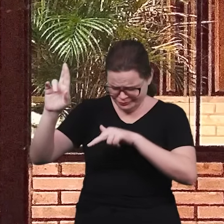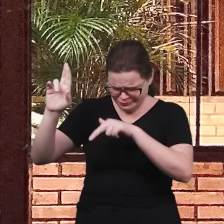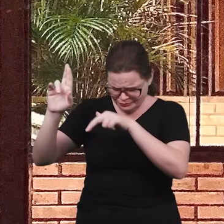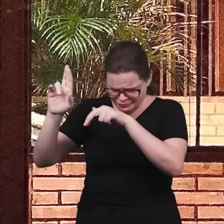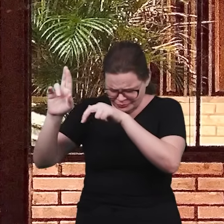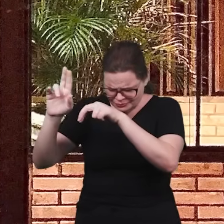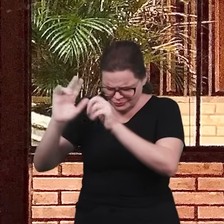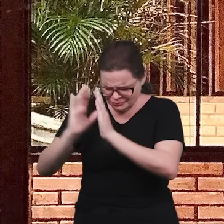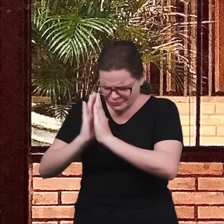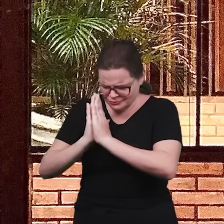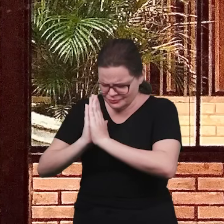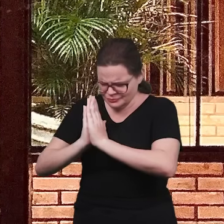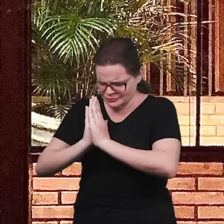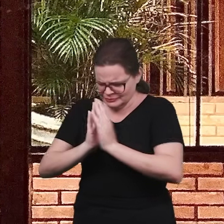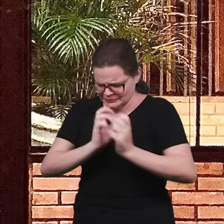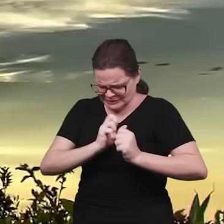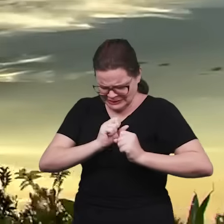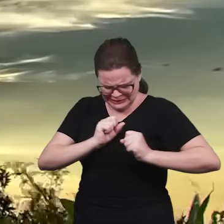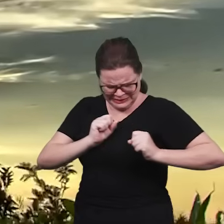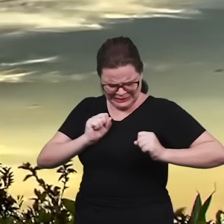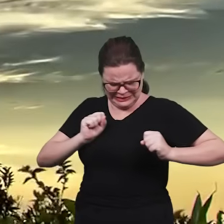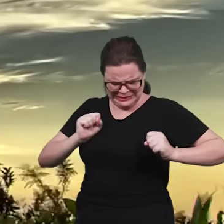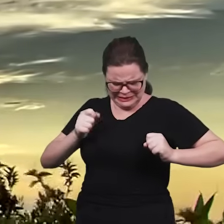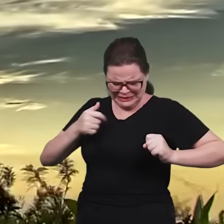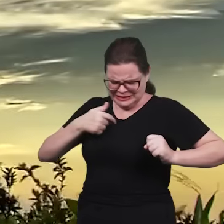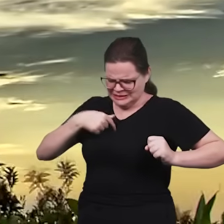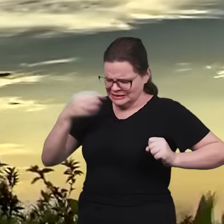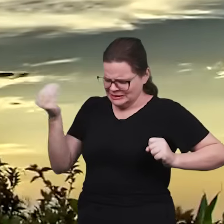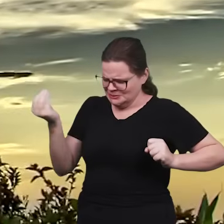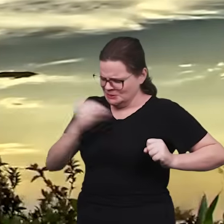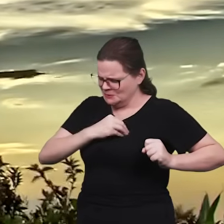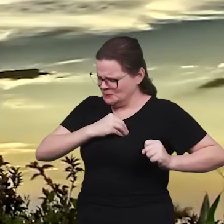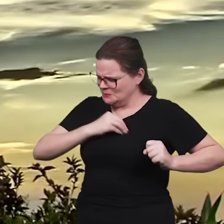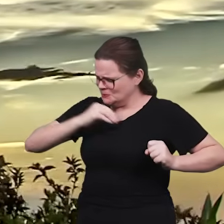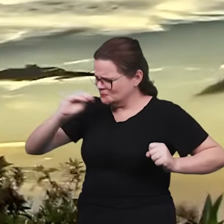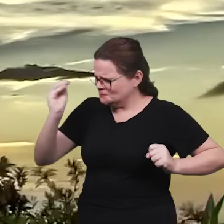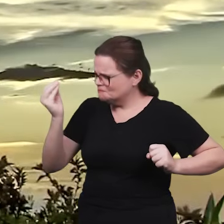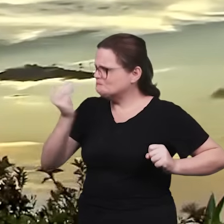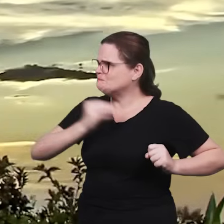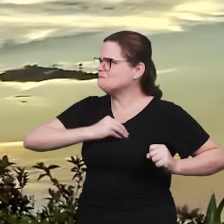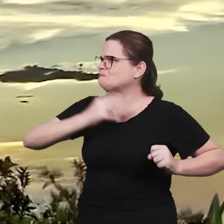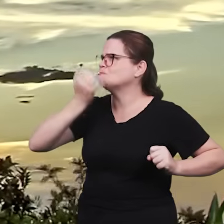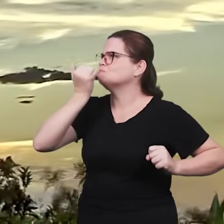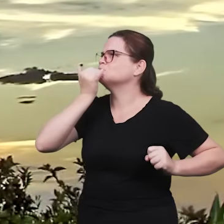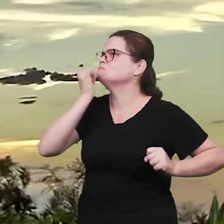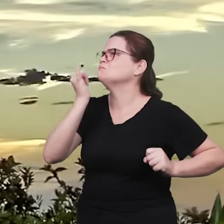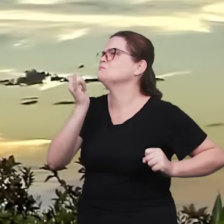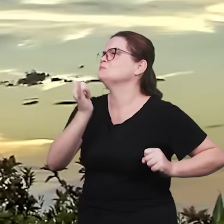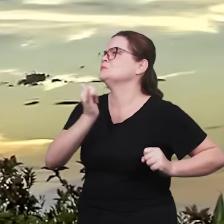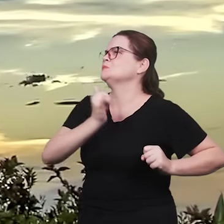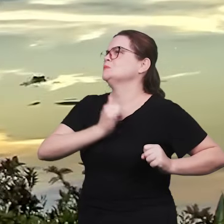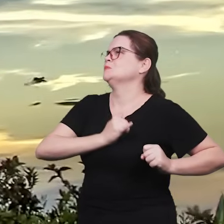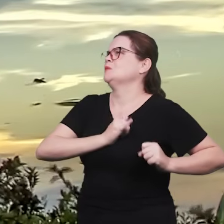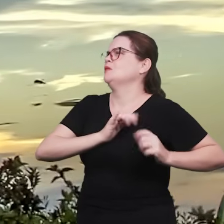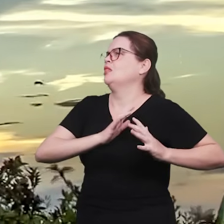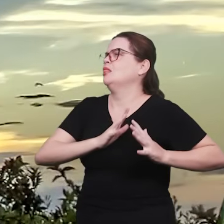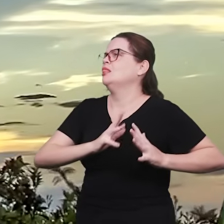suplico agora a ti, ó, dá-me alívio